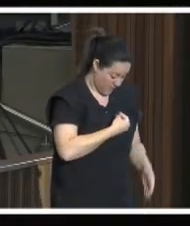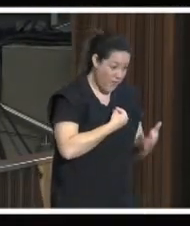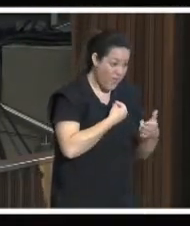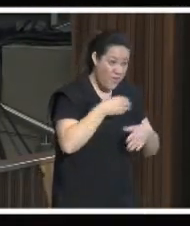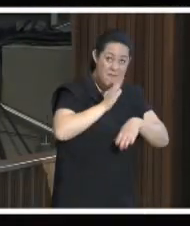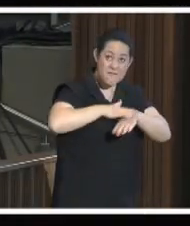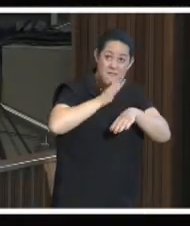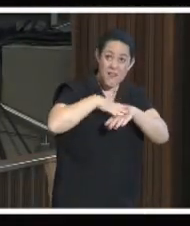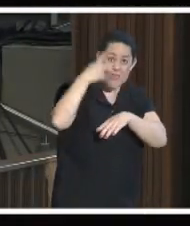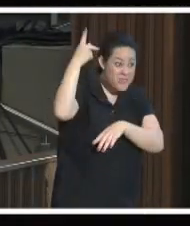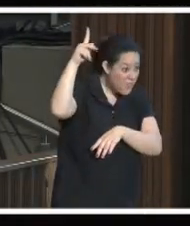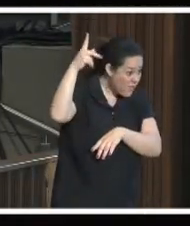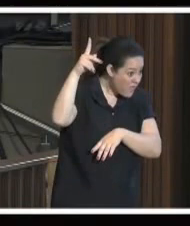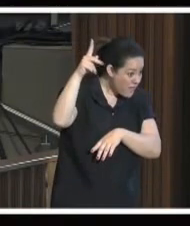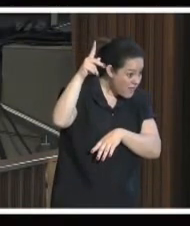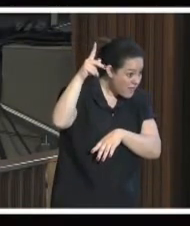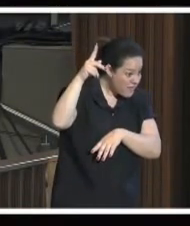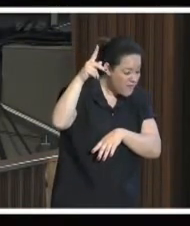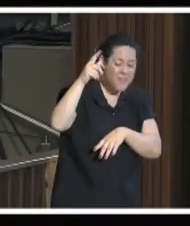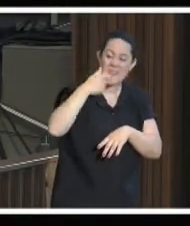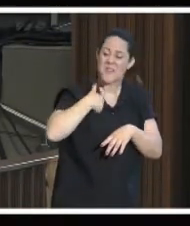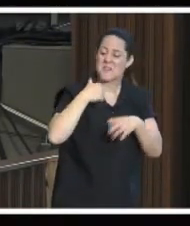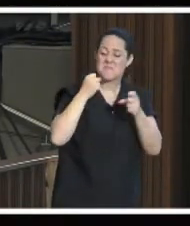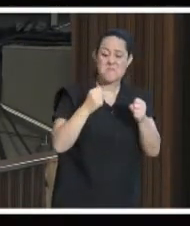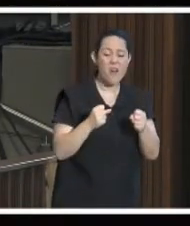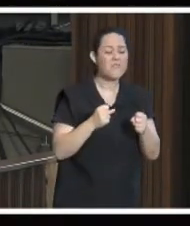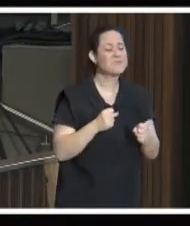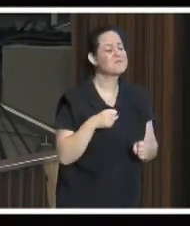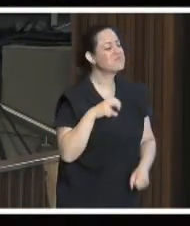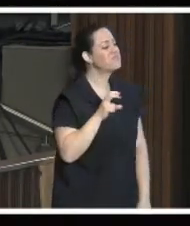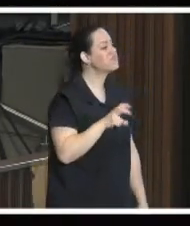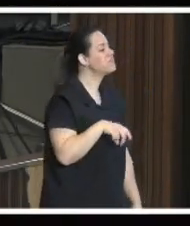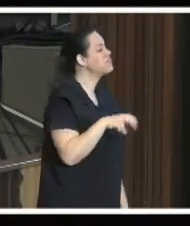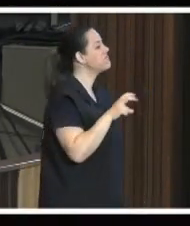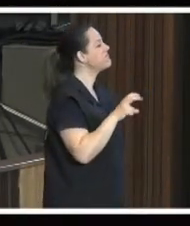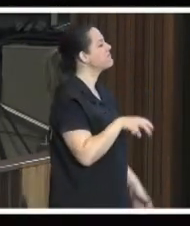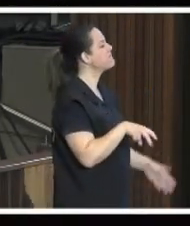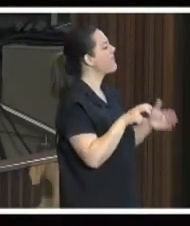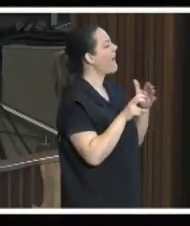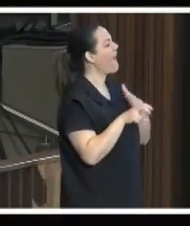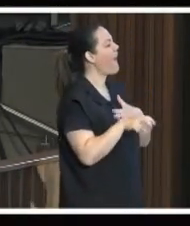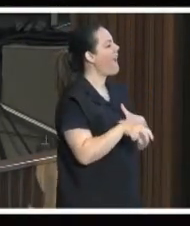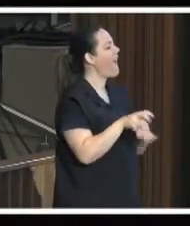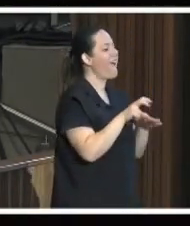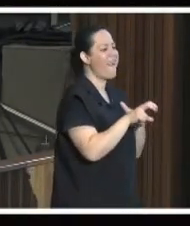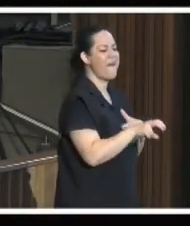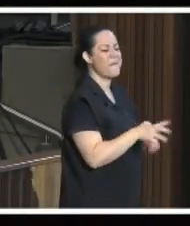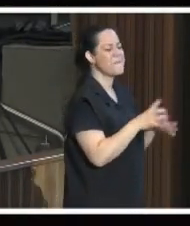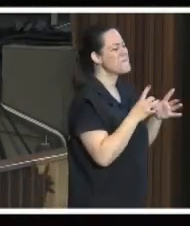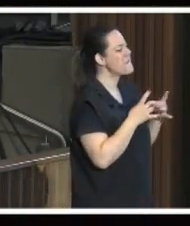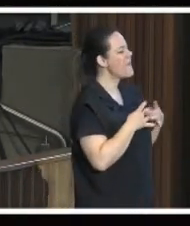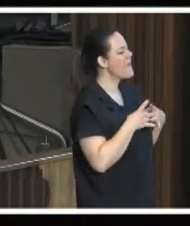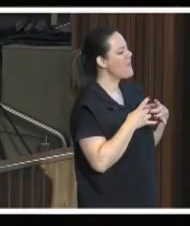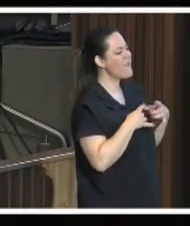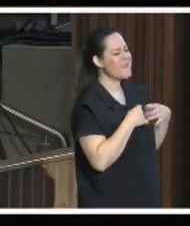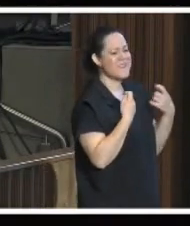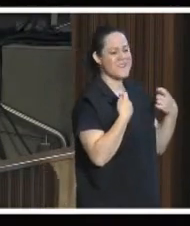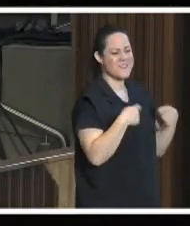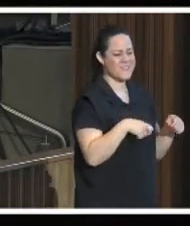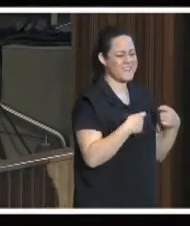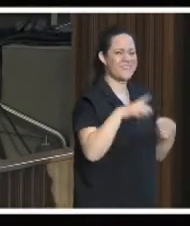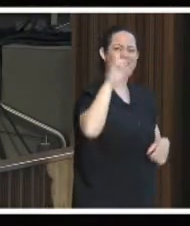dEle, então eu posso caminhar por essa vida, sabendo que eu estou na mão